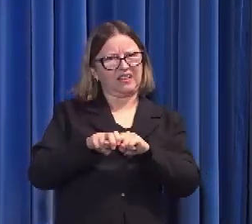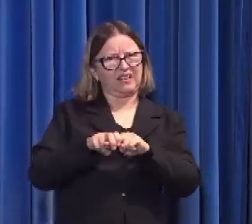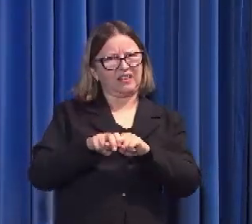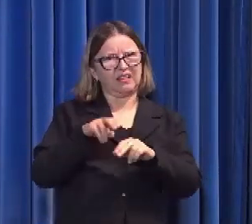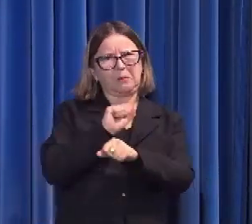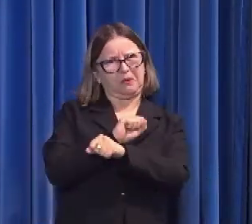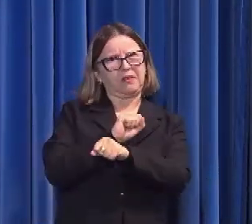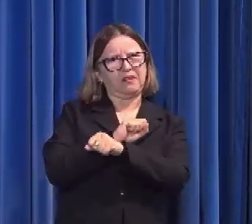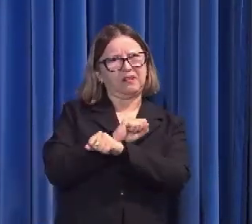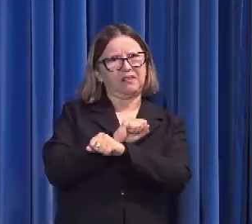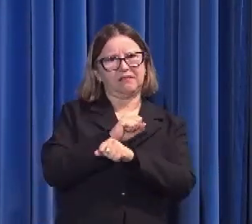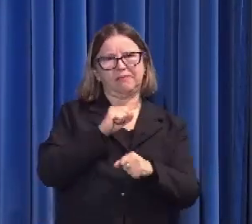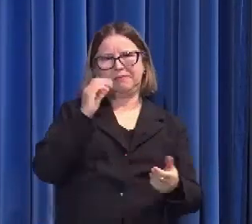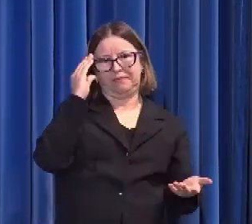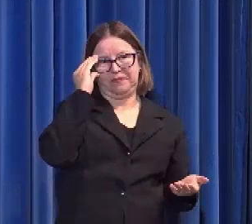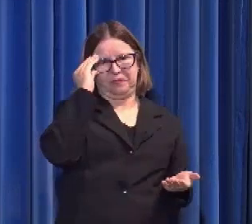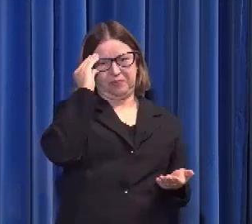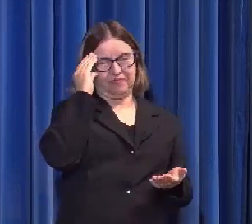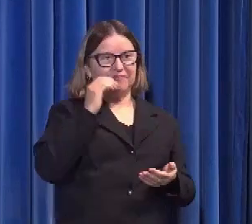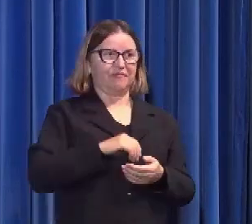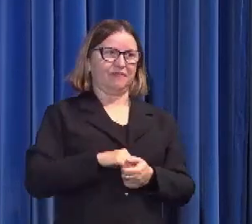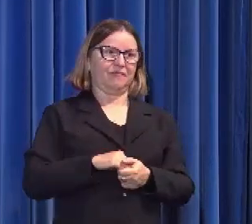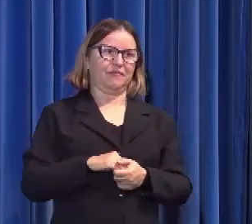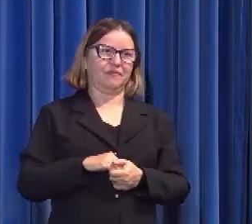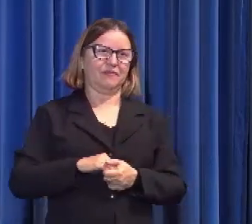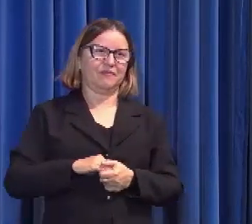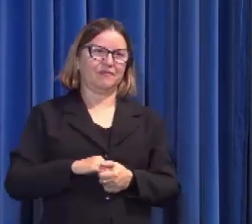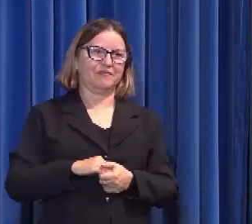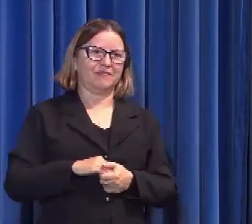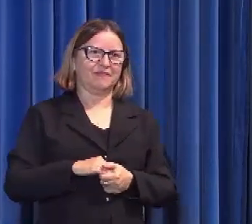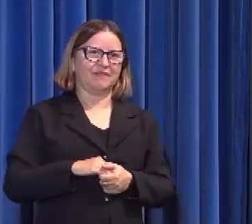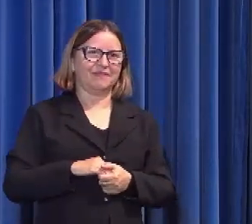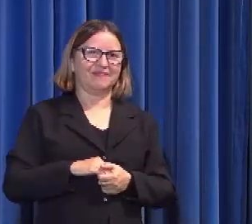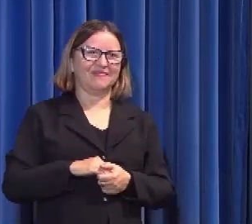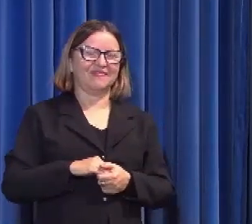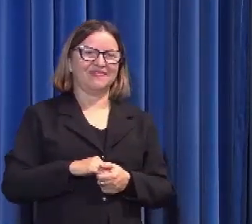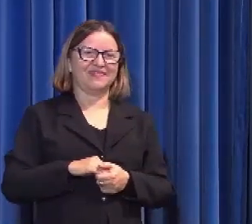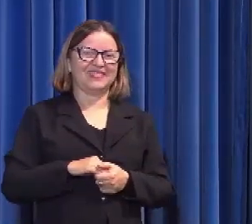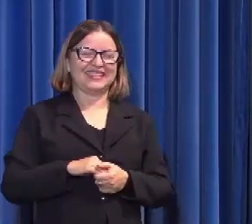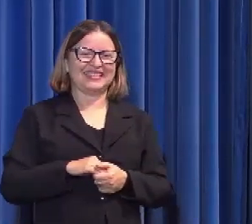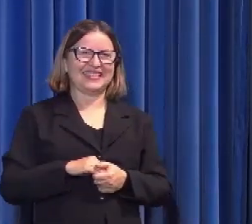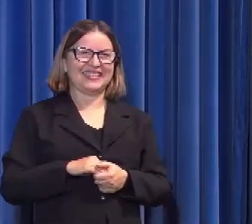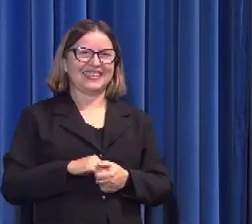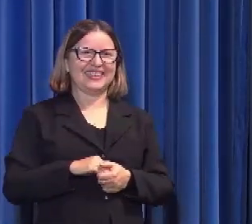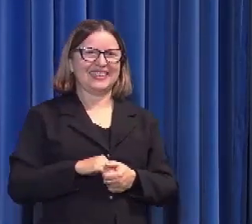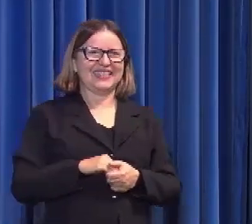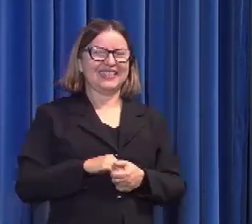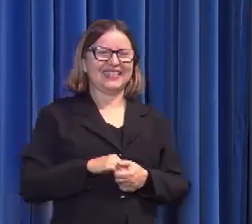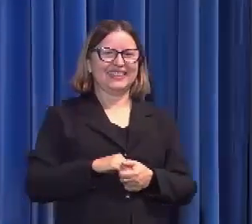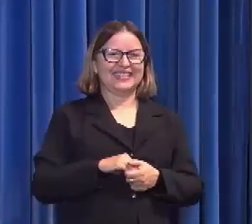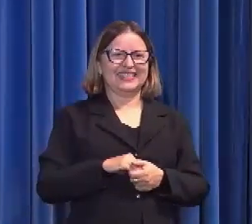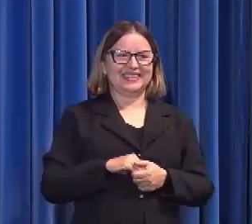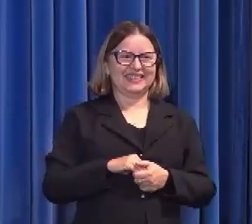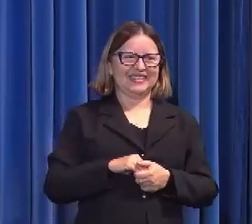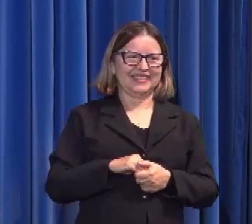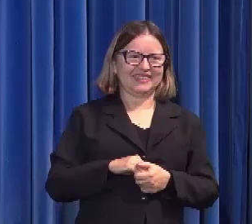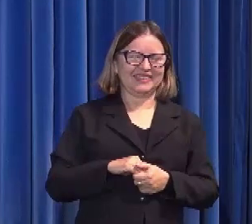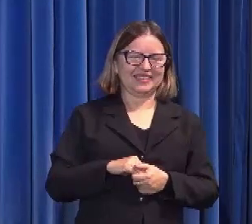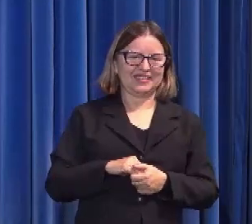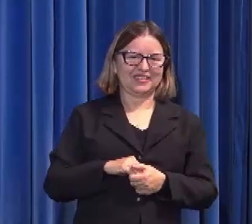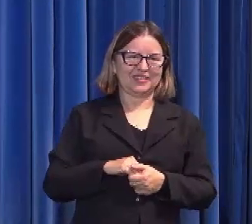nós não podemos fazer isso é é mas eu podemos amar os nossos irmãos não é